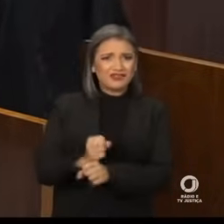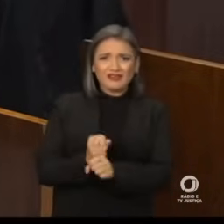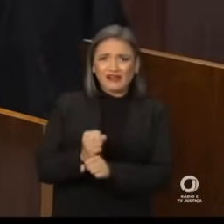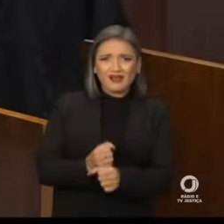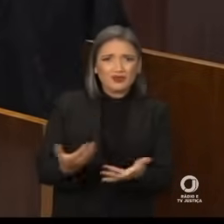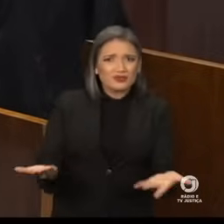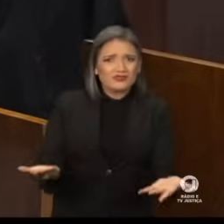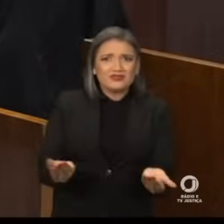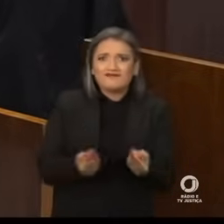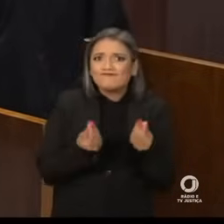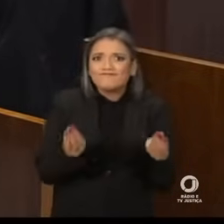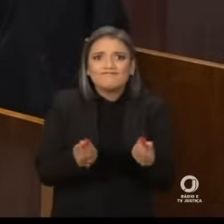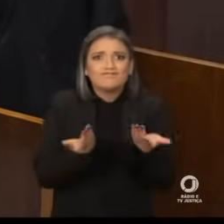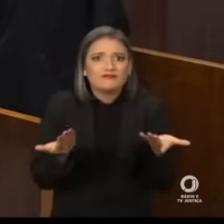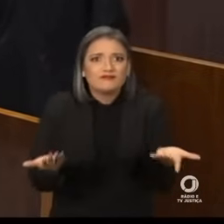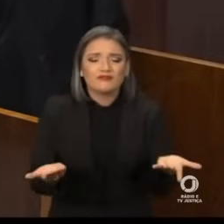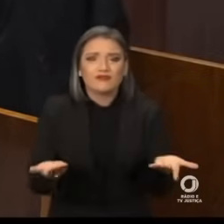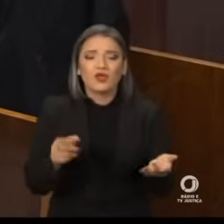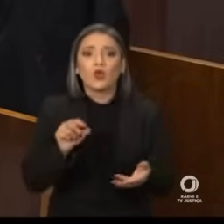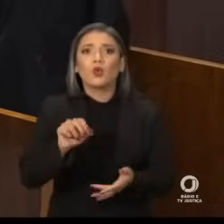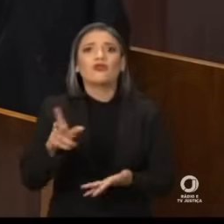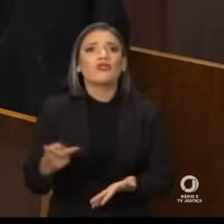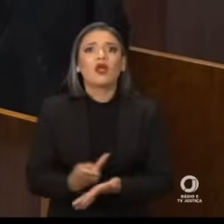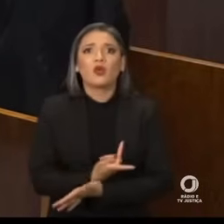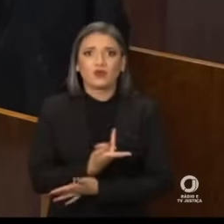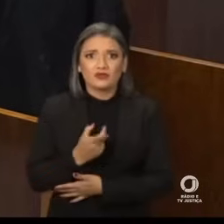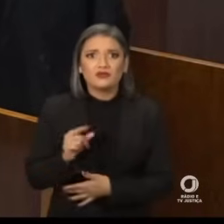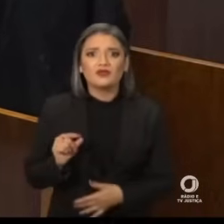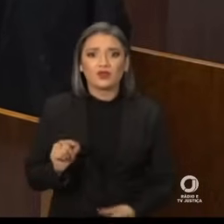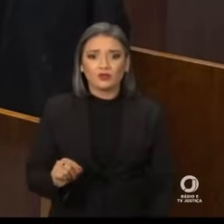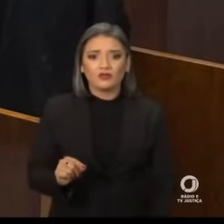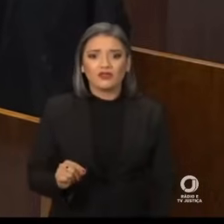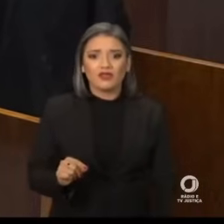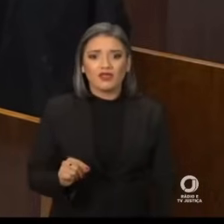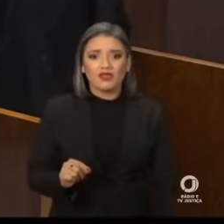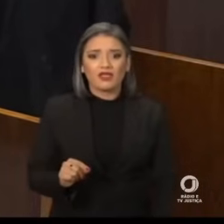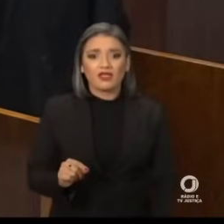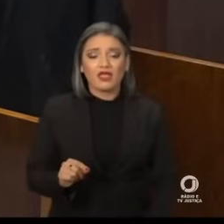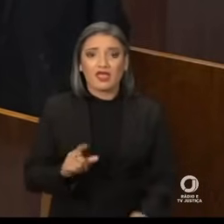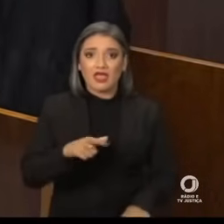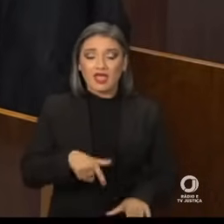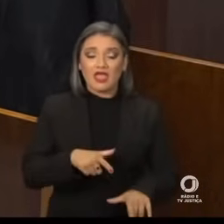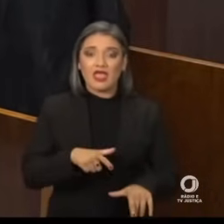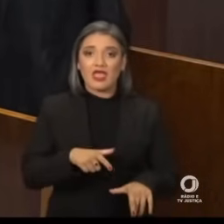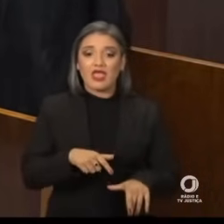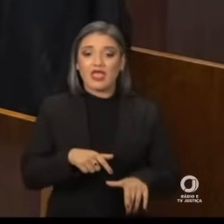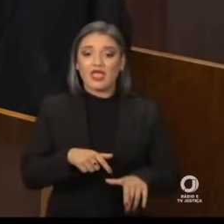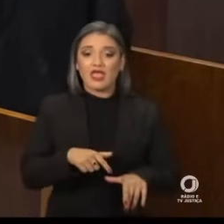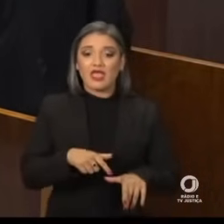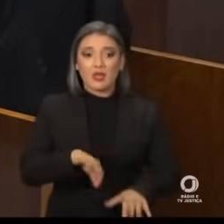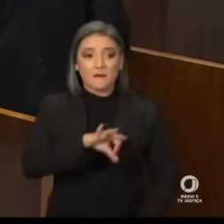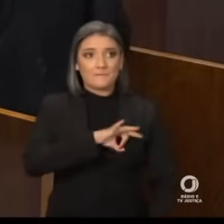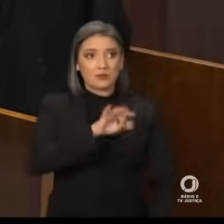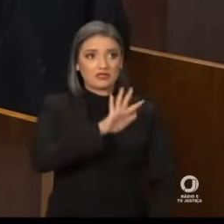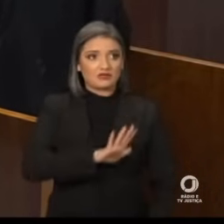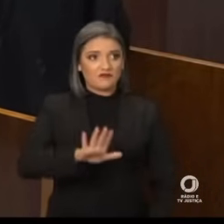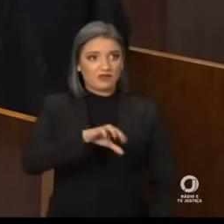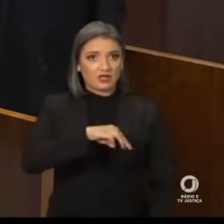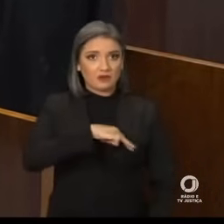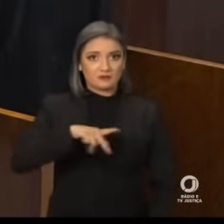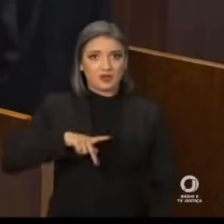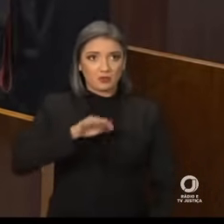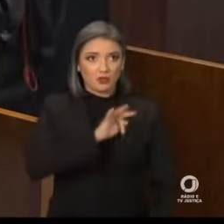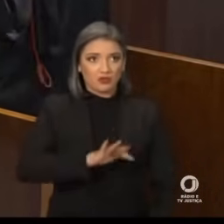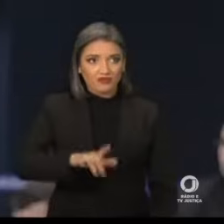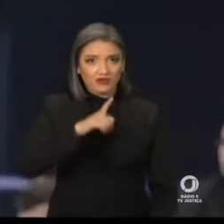O que está acontecendo é uma tese trazida parte pela Polícia Federal, pelo Ministério Público